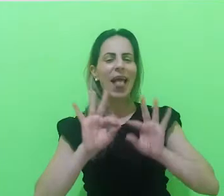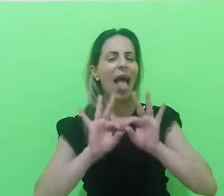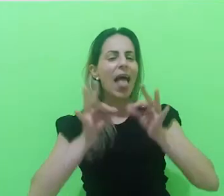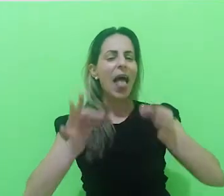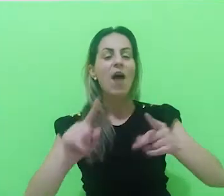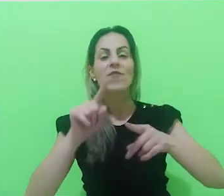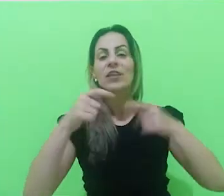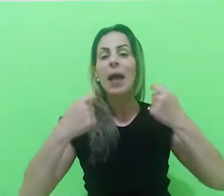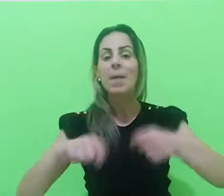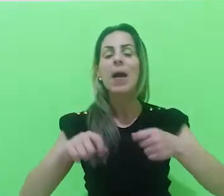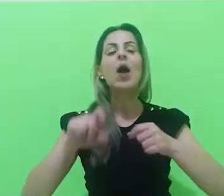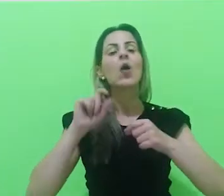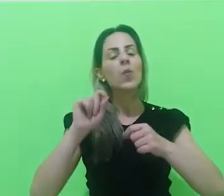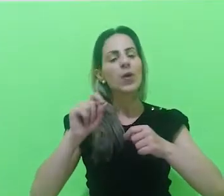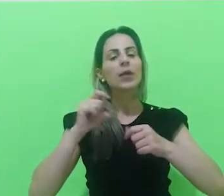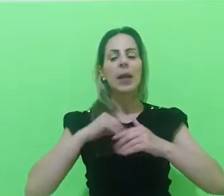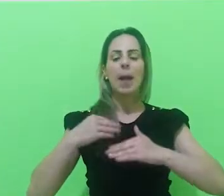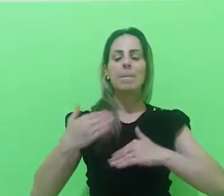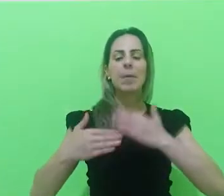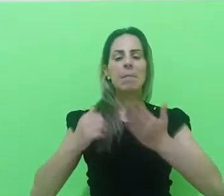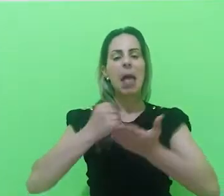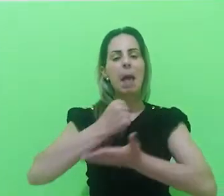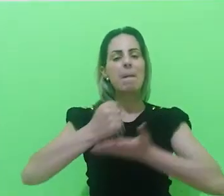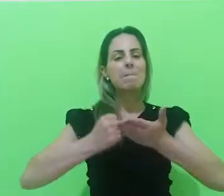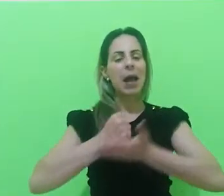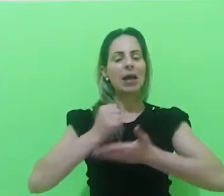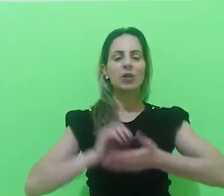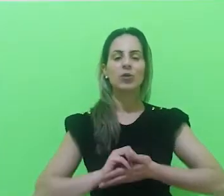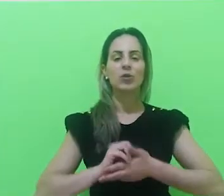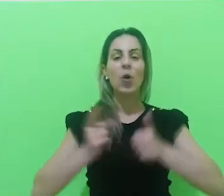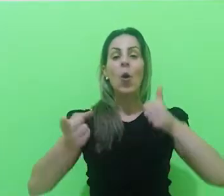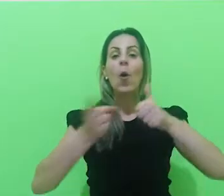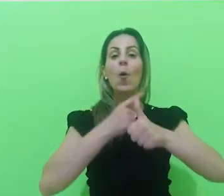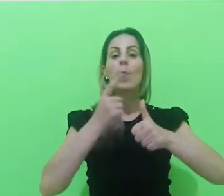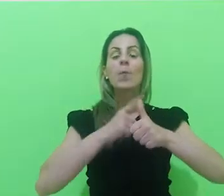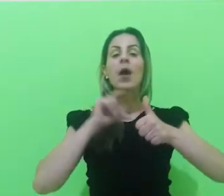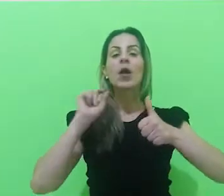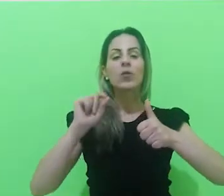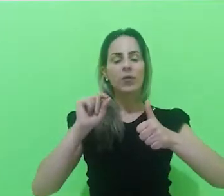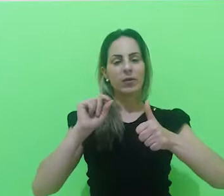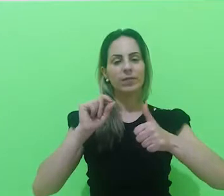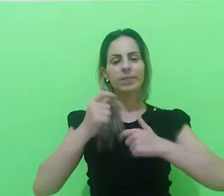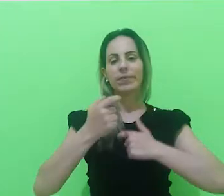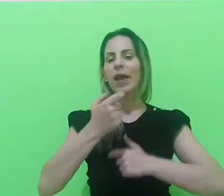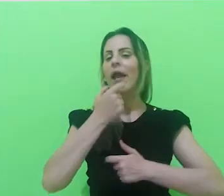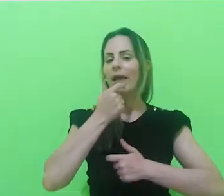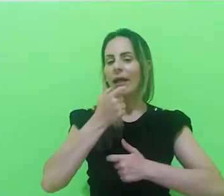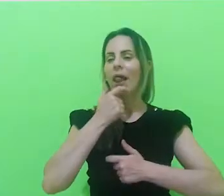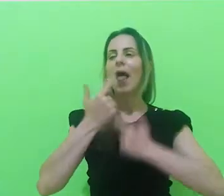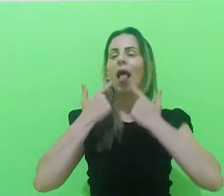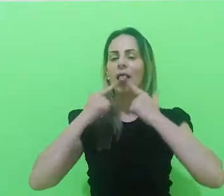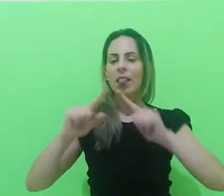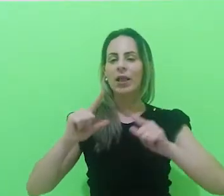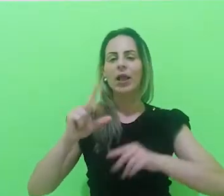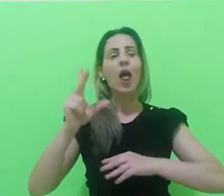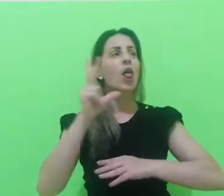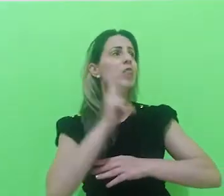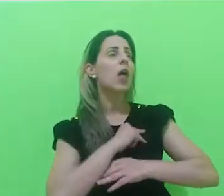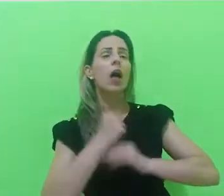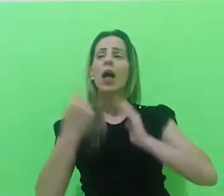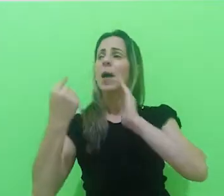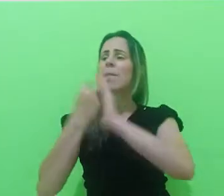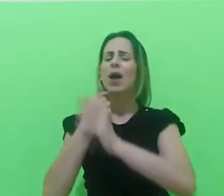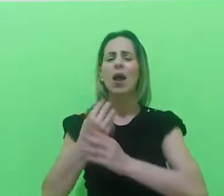vai precisar de alguns passos básicos para isso. O primeiro deles, falar inglês. Poxa vida, mas as pessoas